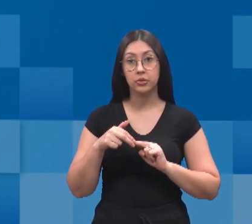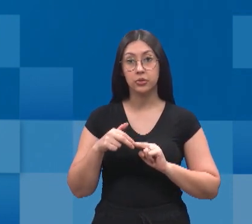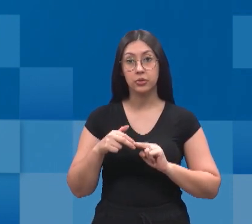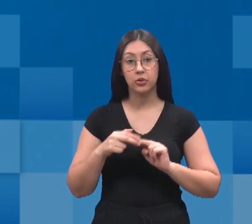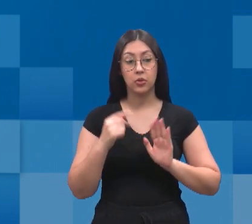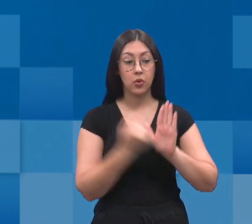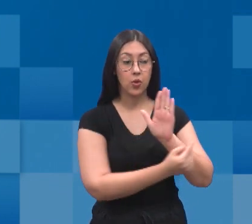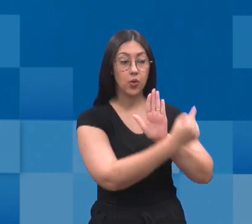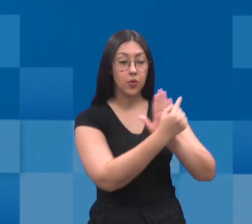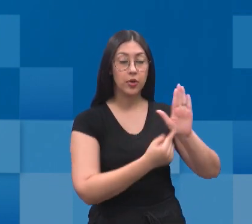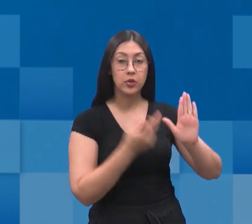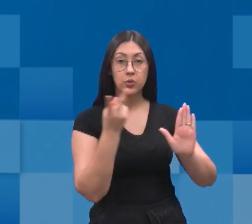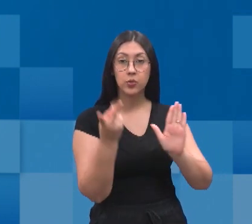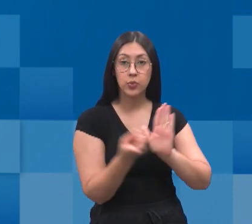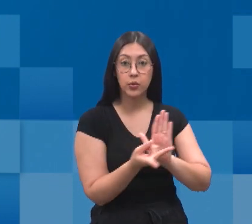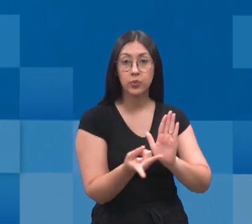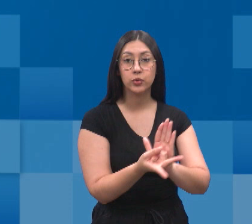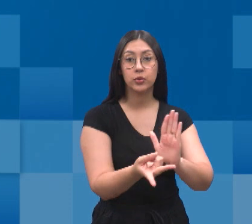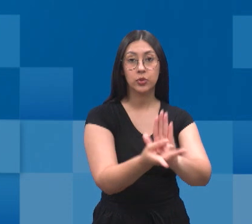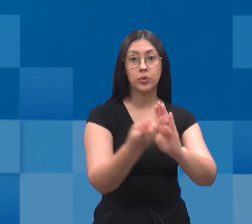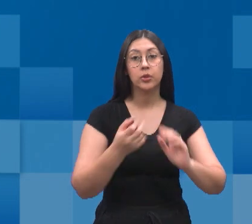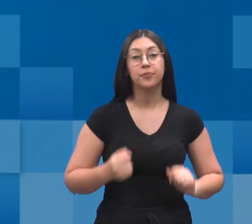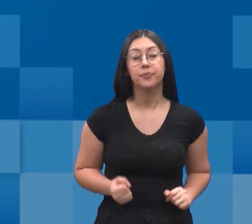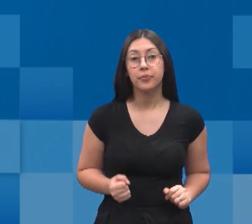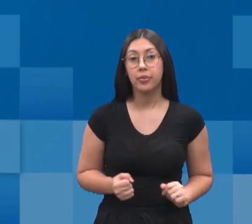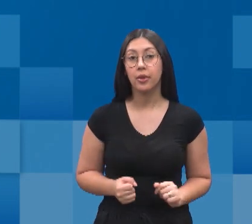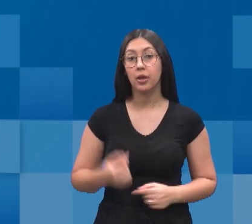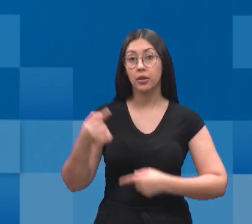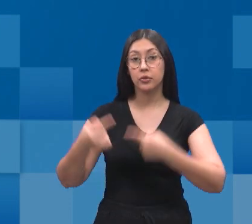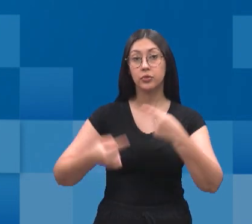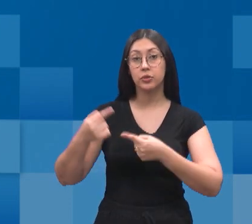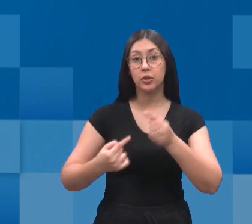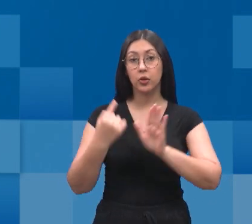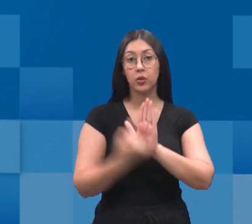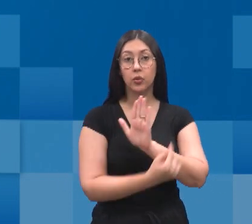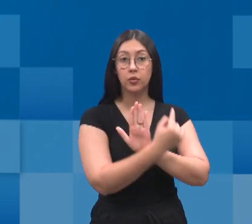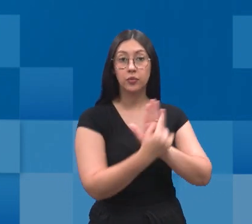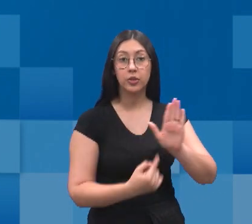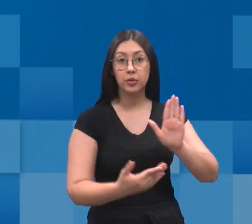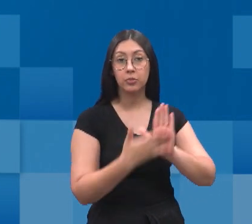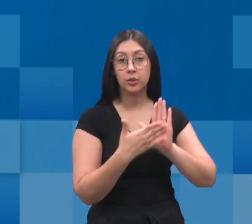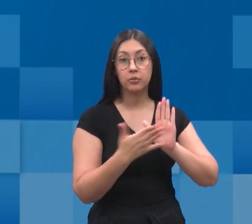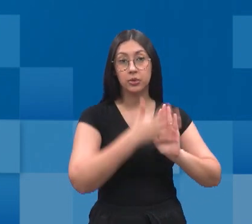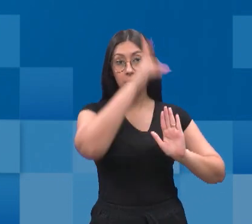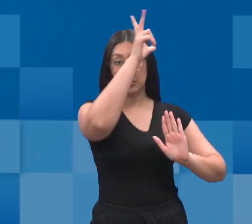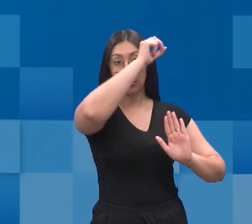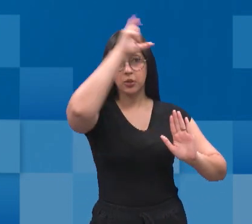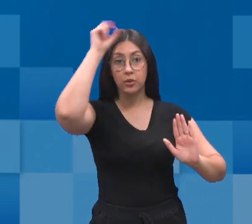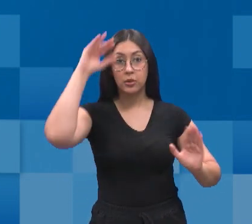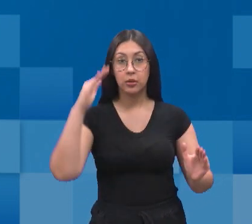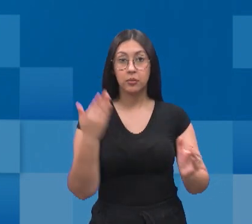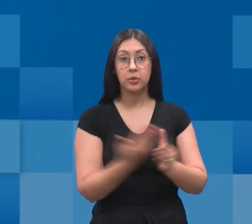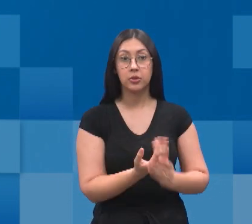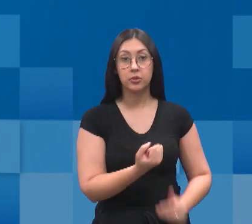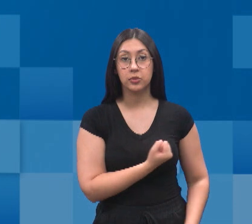está mantido. Em discussão, o veto total aposto pelo Poder Executivo ao processo número